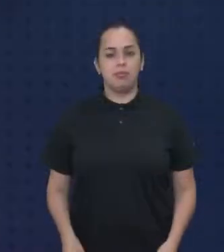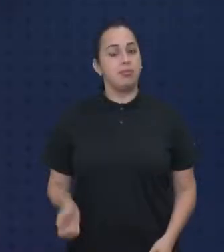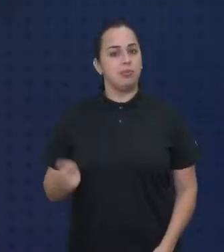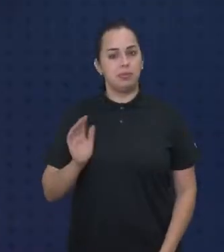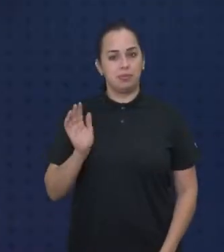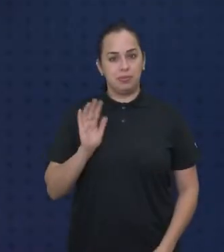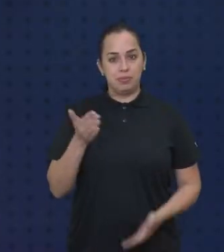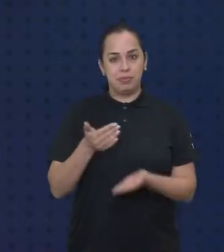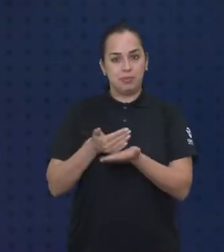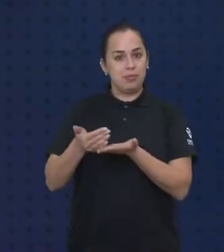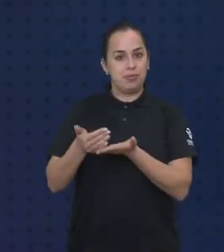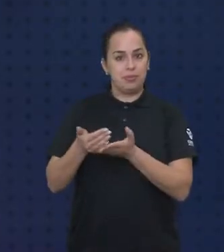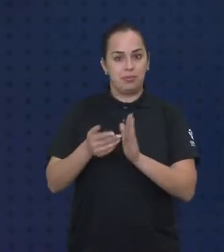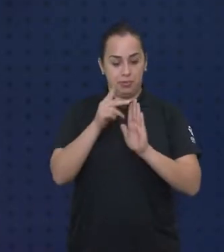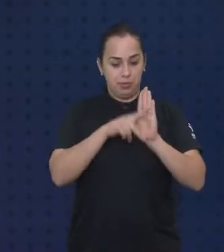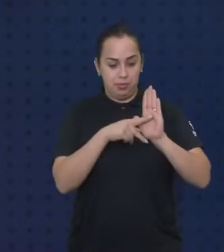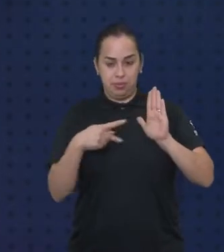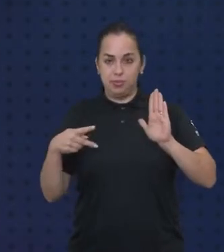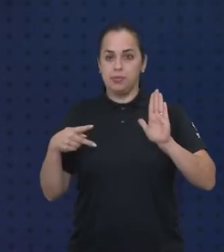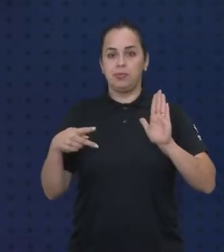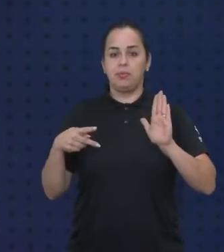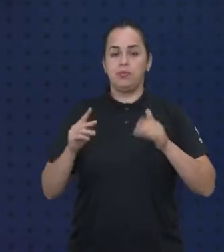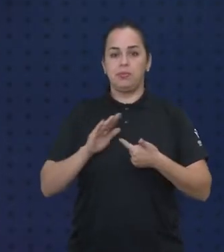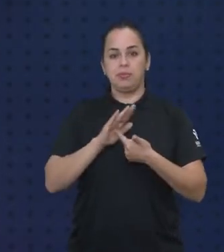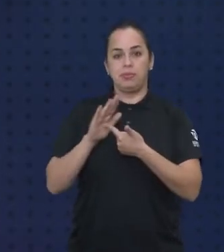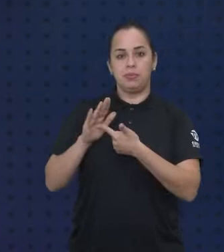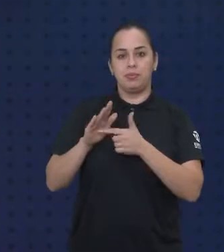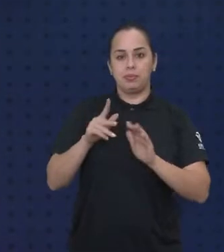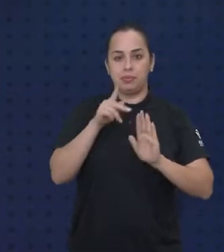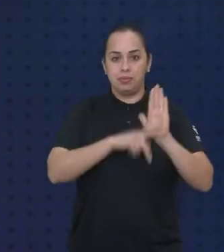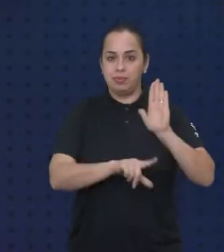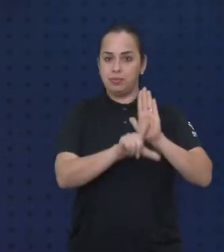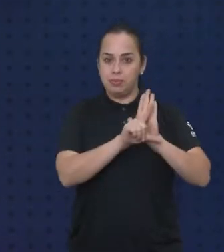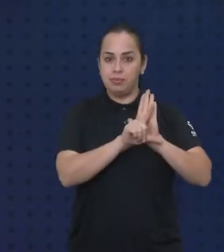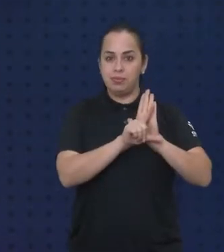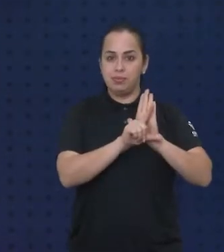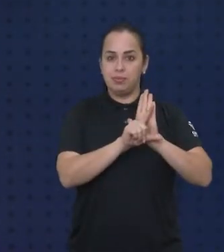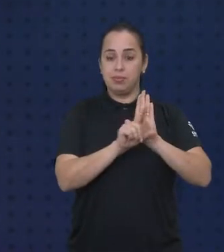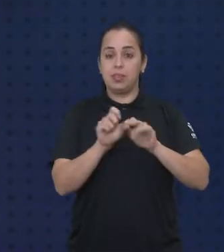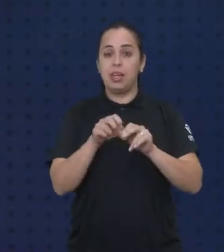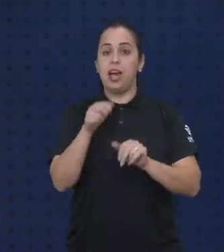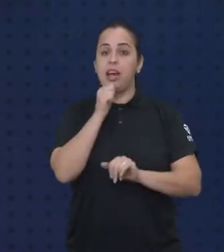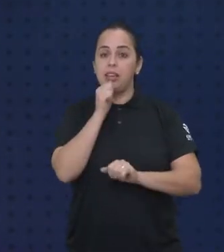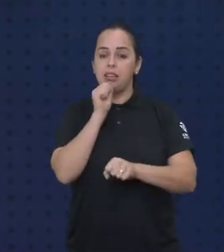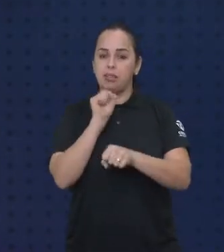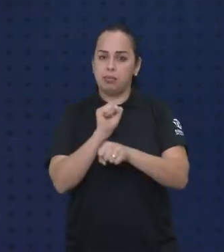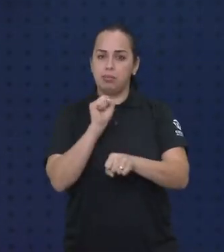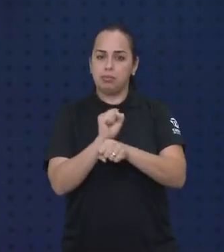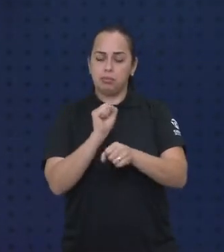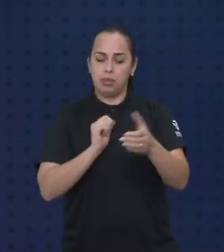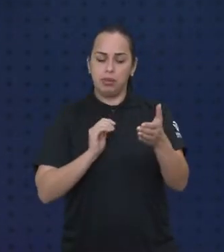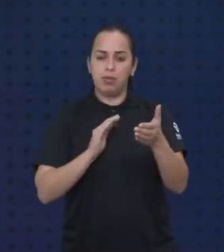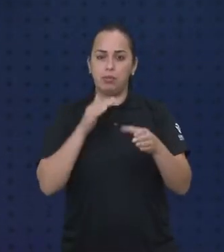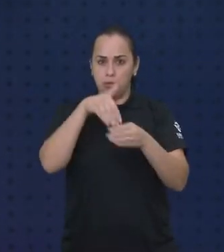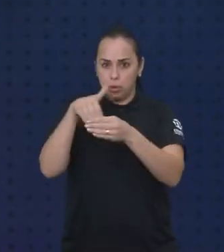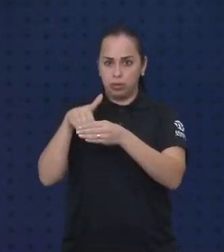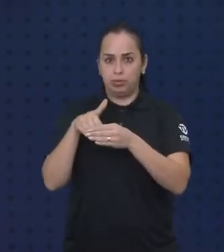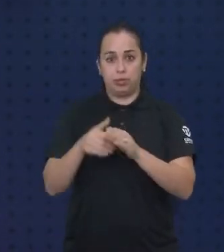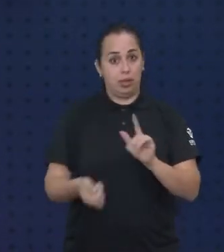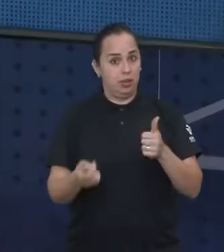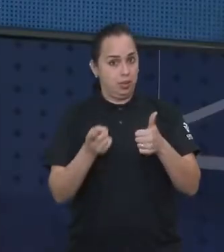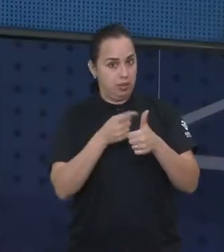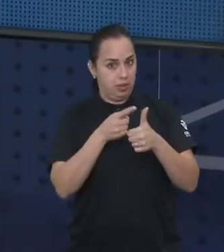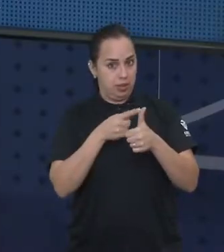o Olá está no ar o programa tramitando que traz para você os projetos de lei que aguarda uma votação aqui na Câmara Municipal